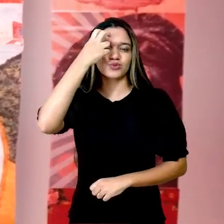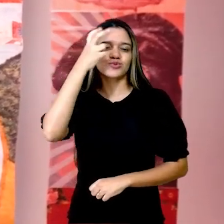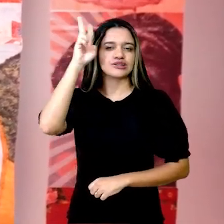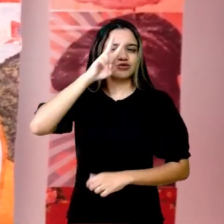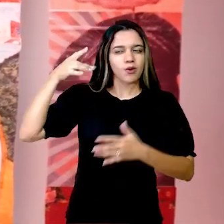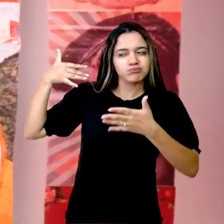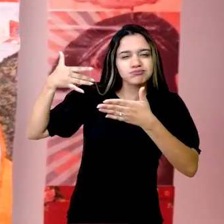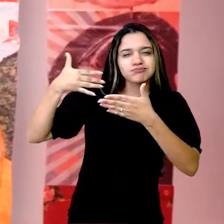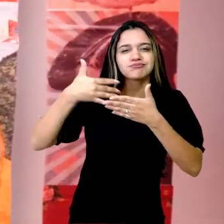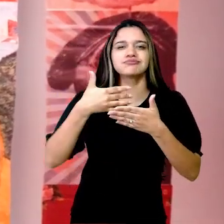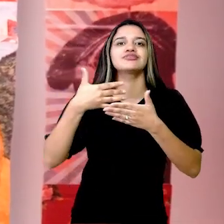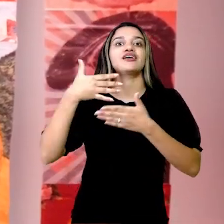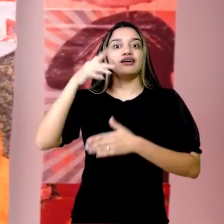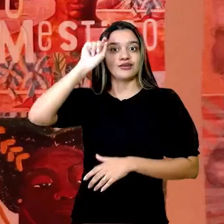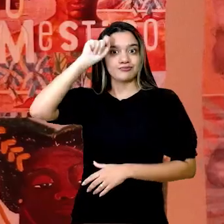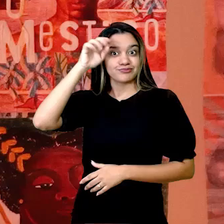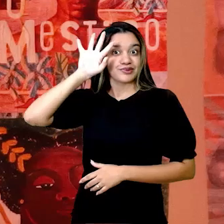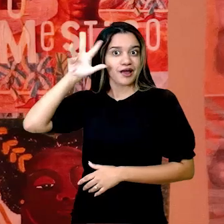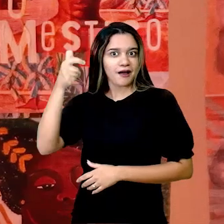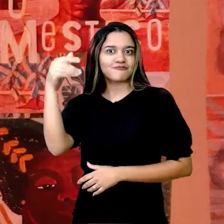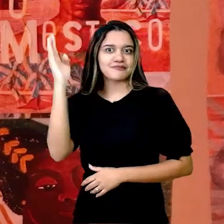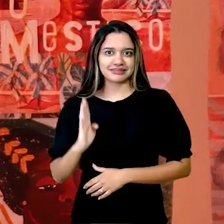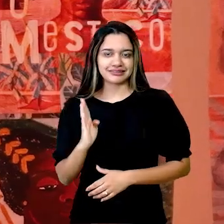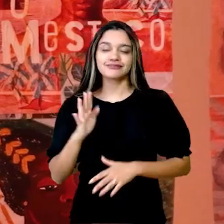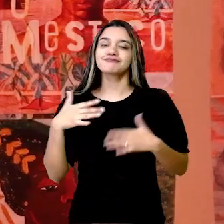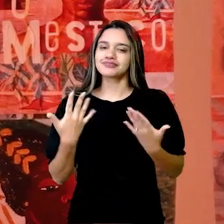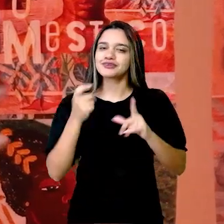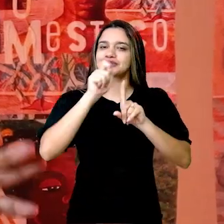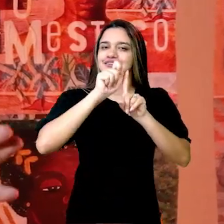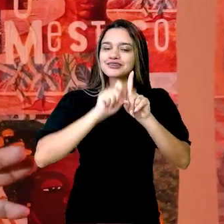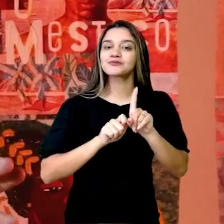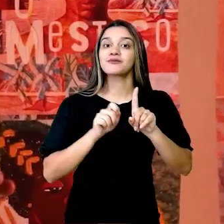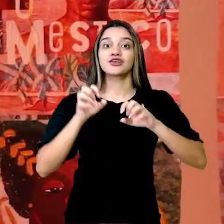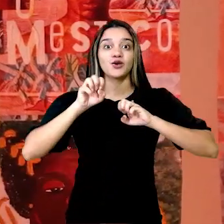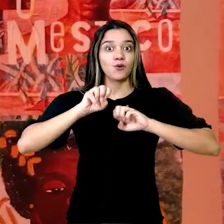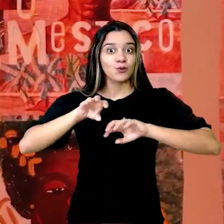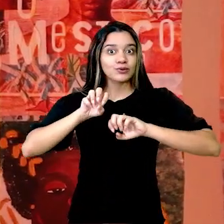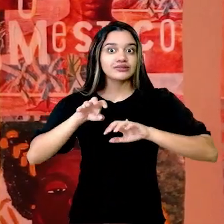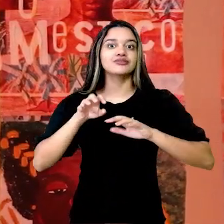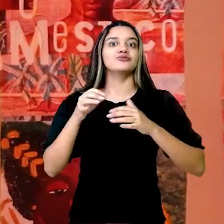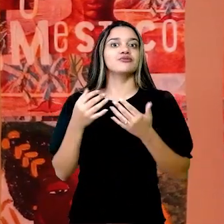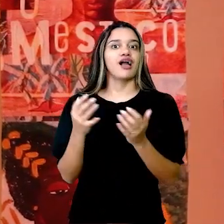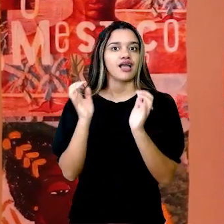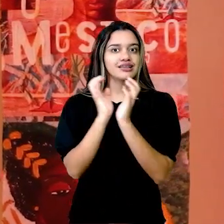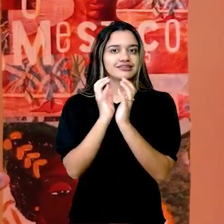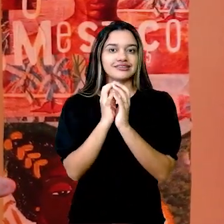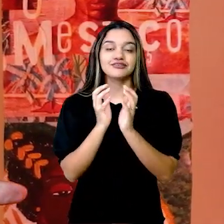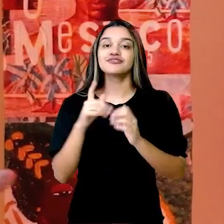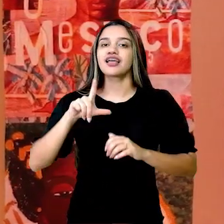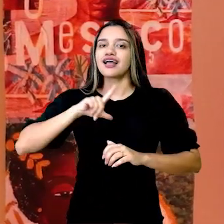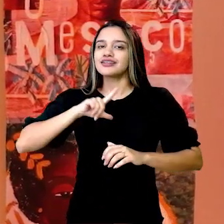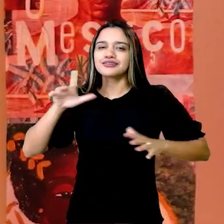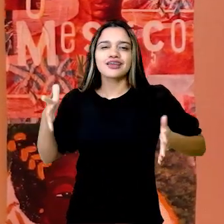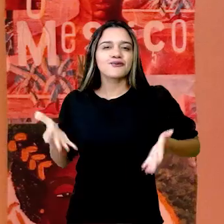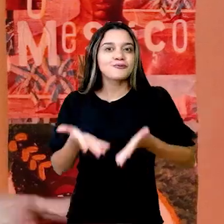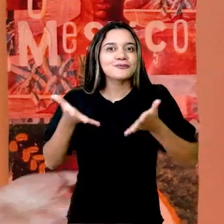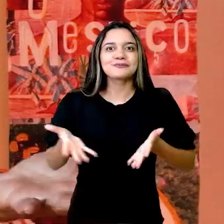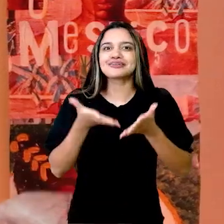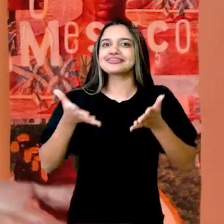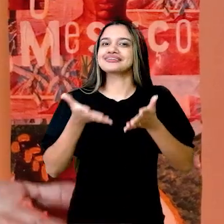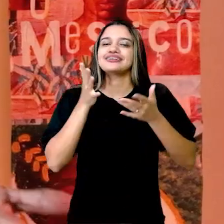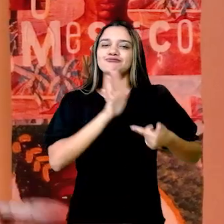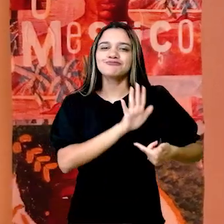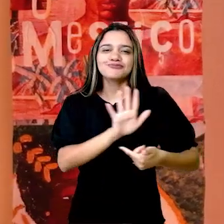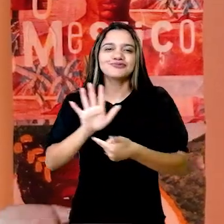da história afro-brasileira. Neste mês, o Educa Recife tem o prazer de lançar o